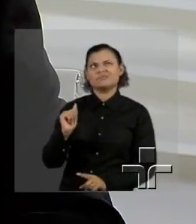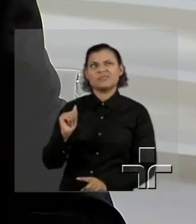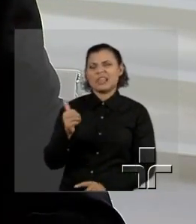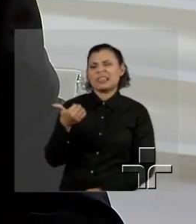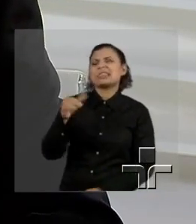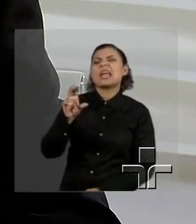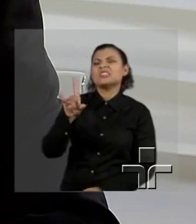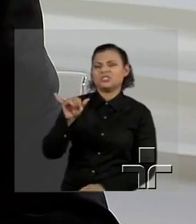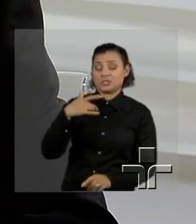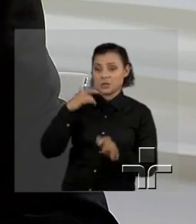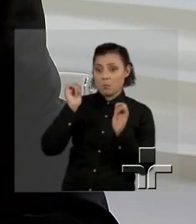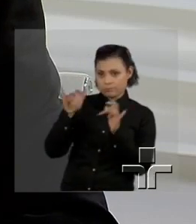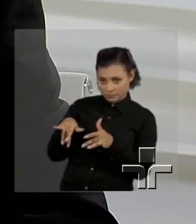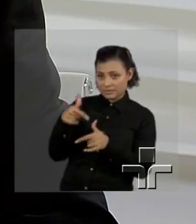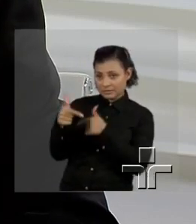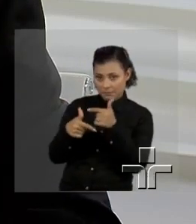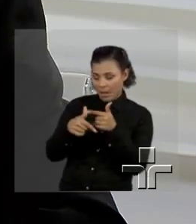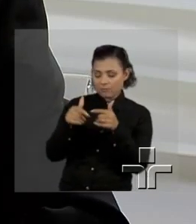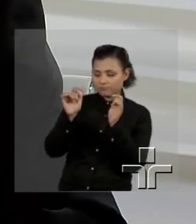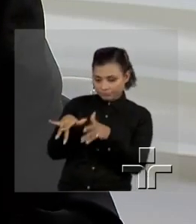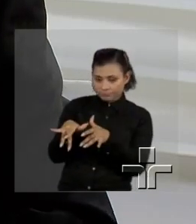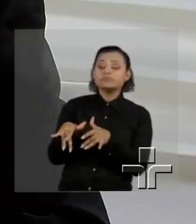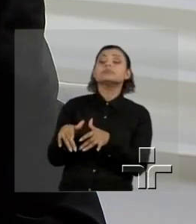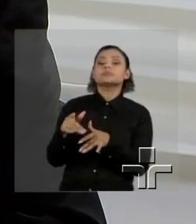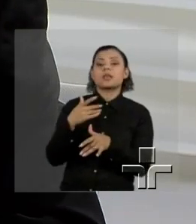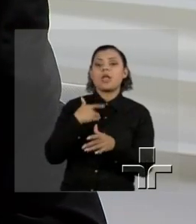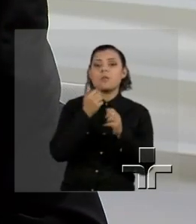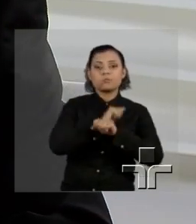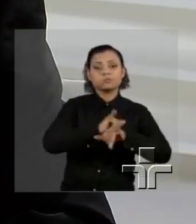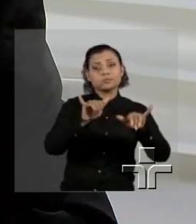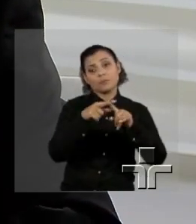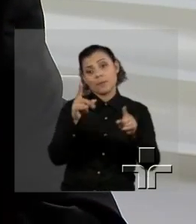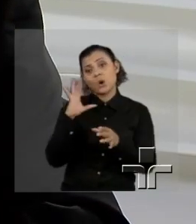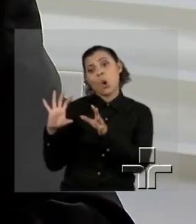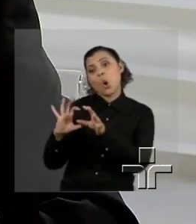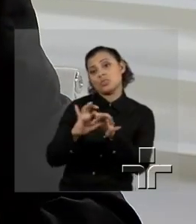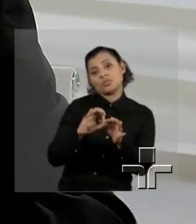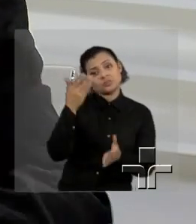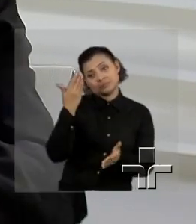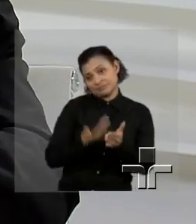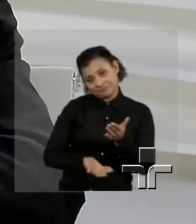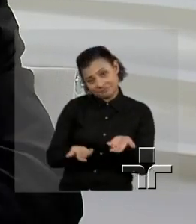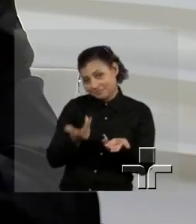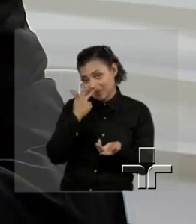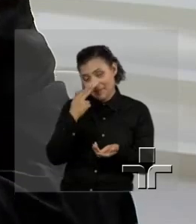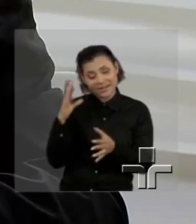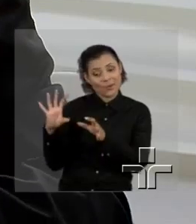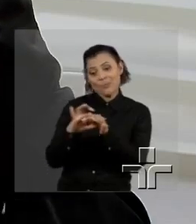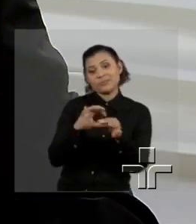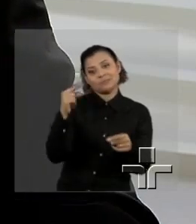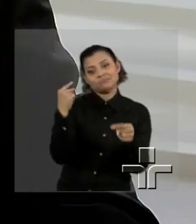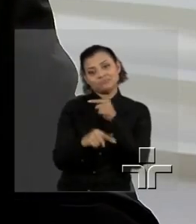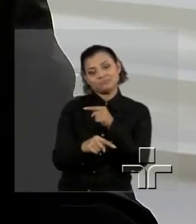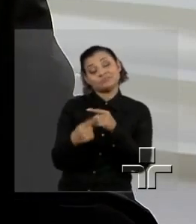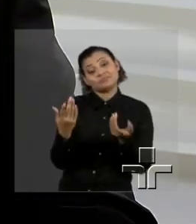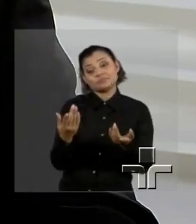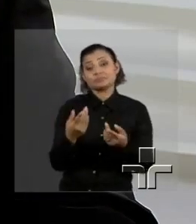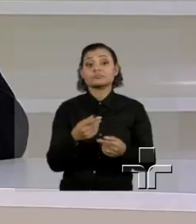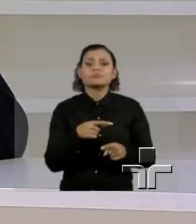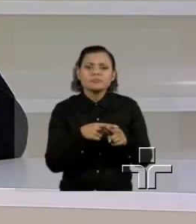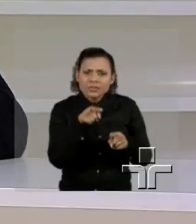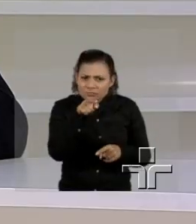ele é militar, e que ele é vermelho por dentro, porque ele é comunista. Isso aí é absolutamente por falta de